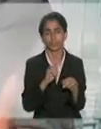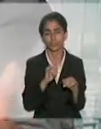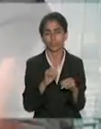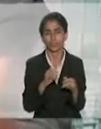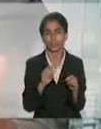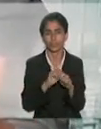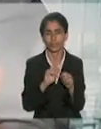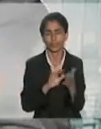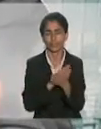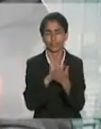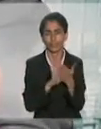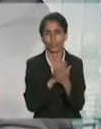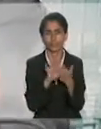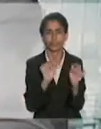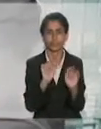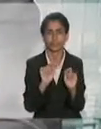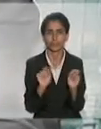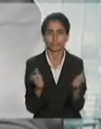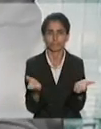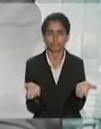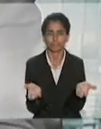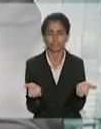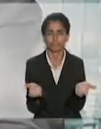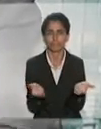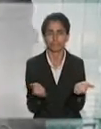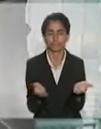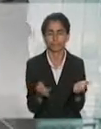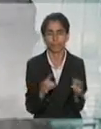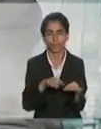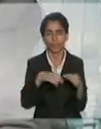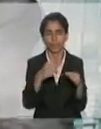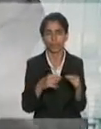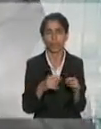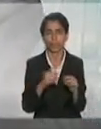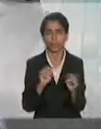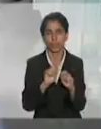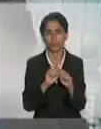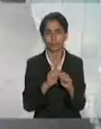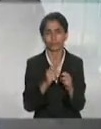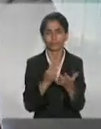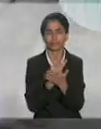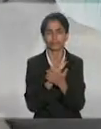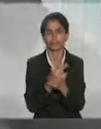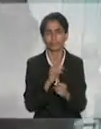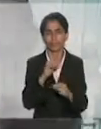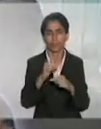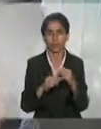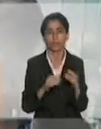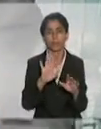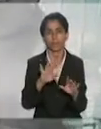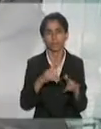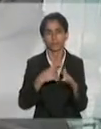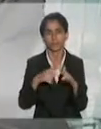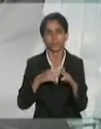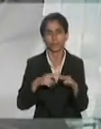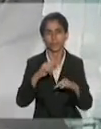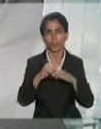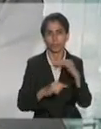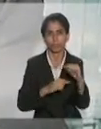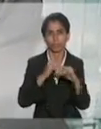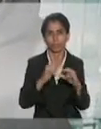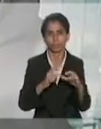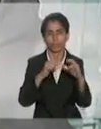senão nada mais faz, nada fica sendo feito de positivo e fica se alimentando a